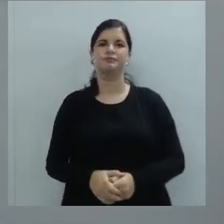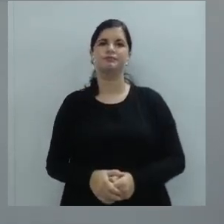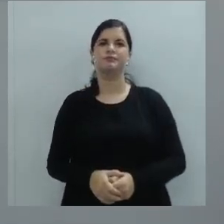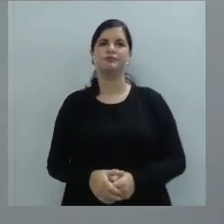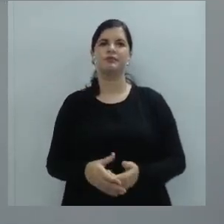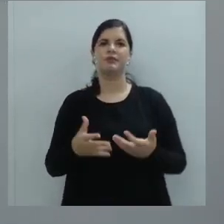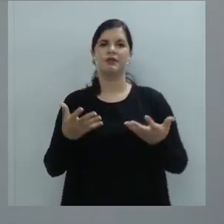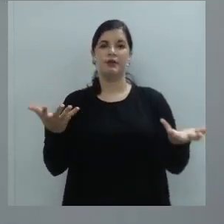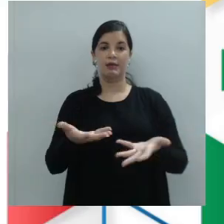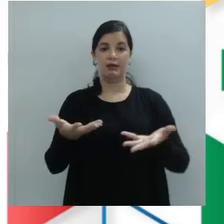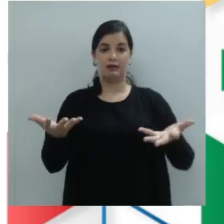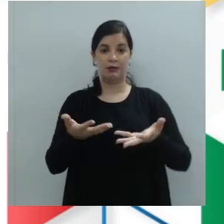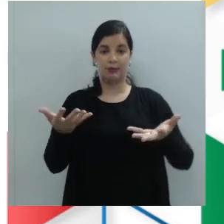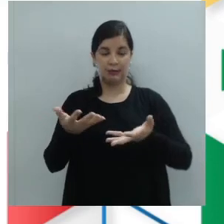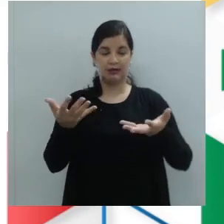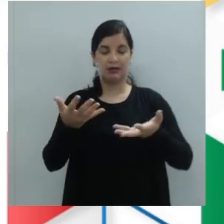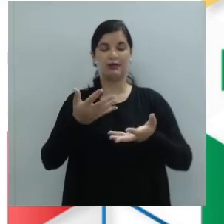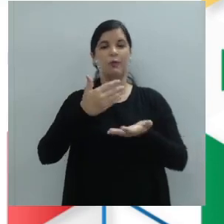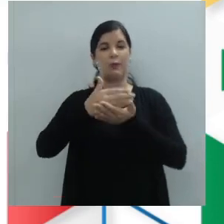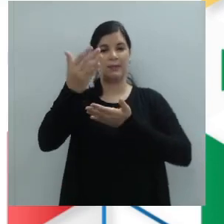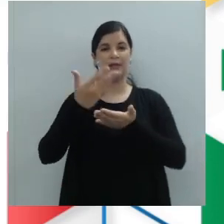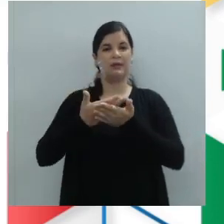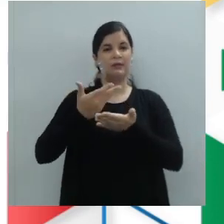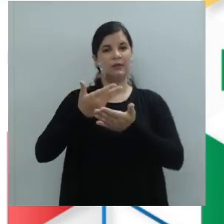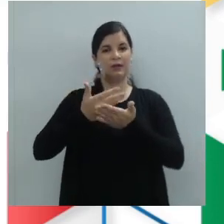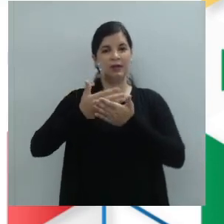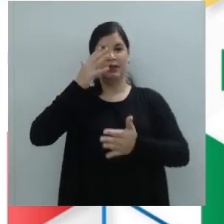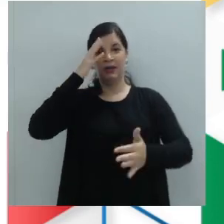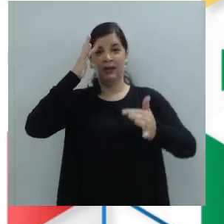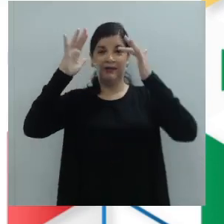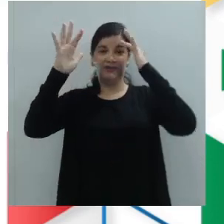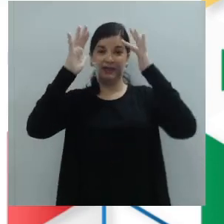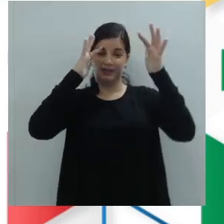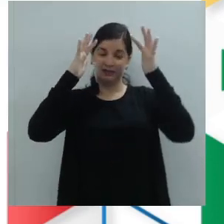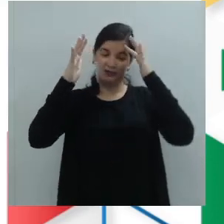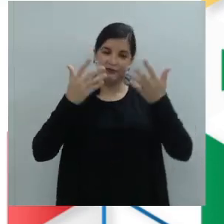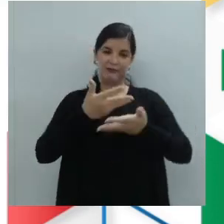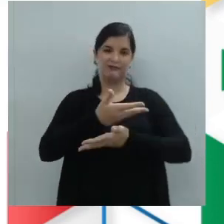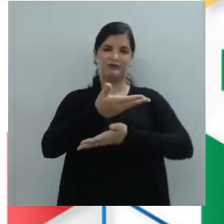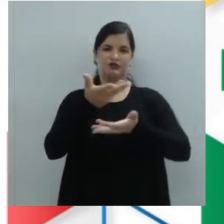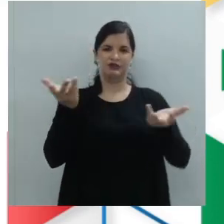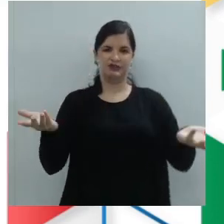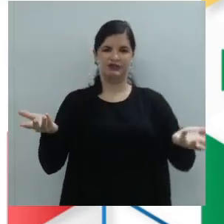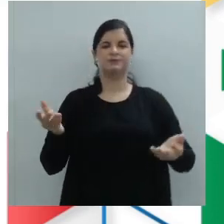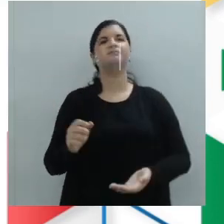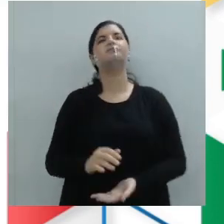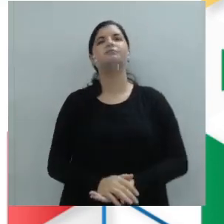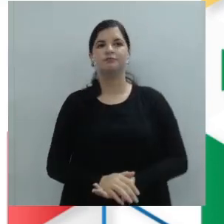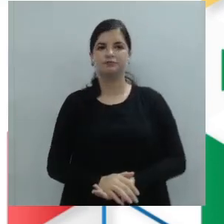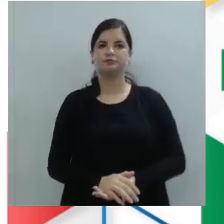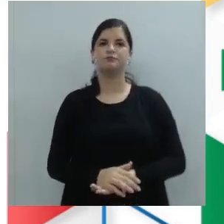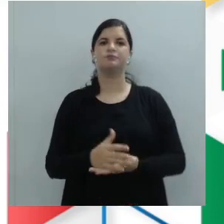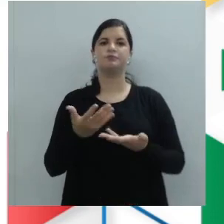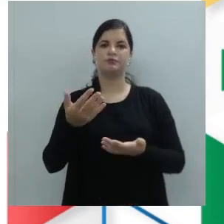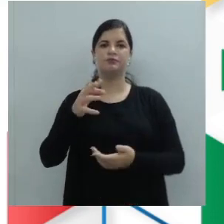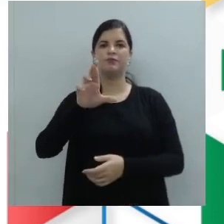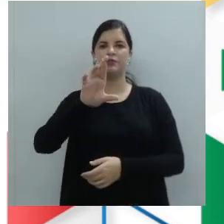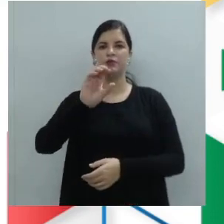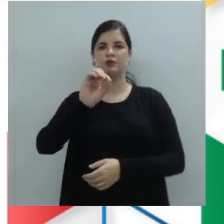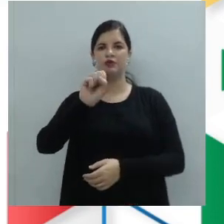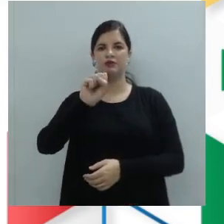adiante. Para abrilhantar a nossa aula, trago para vocês uma reflexão da Rosa